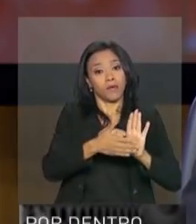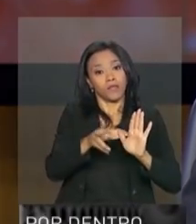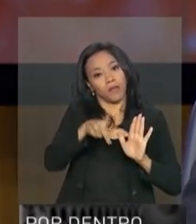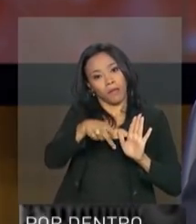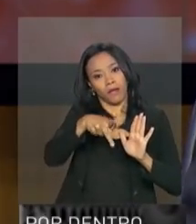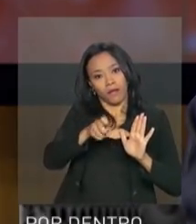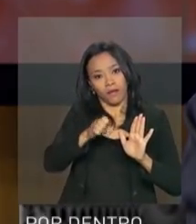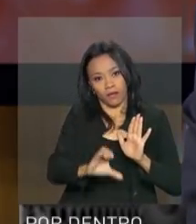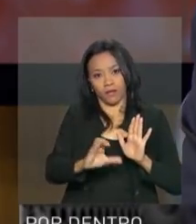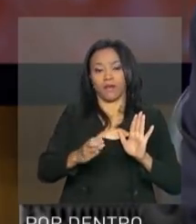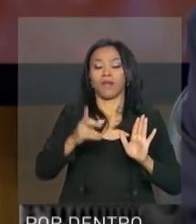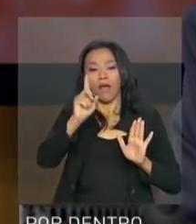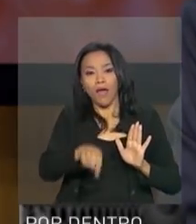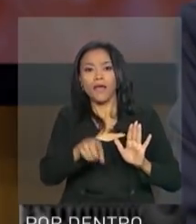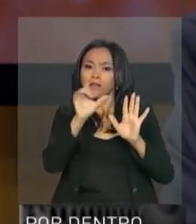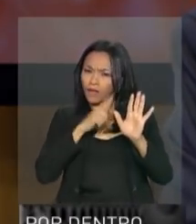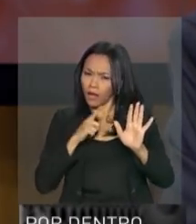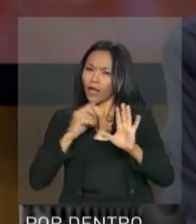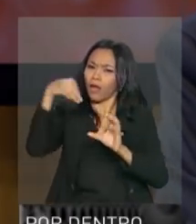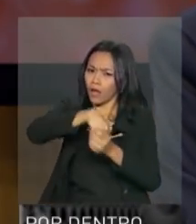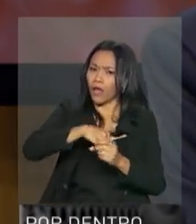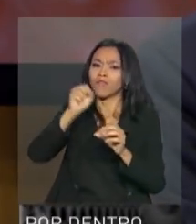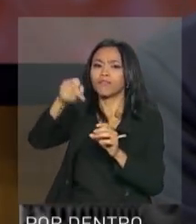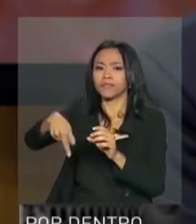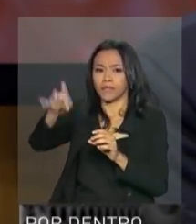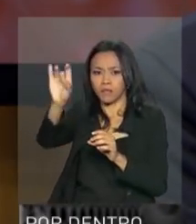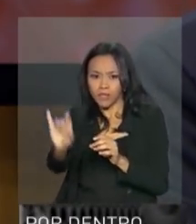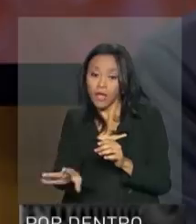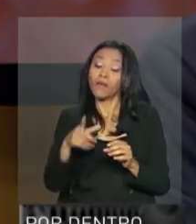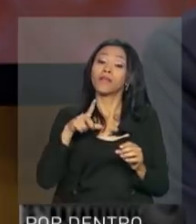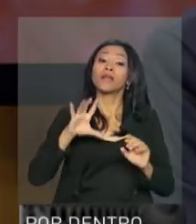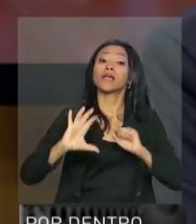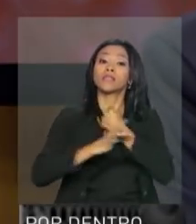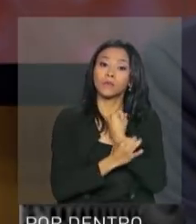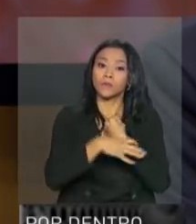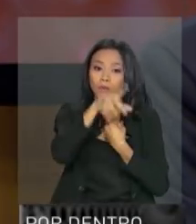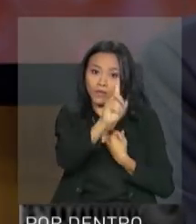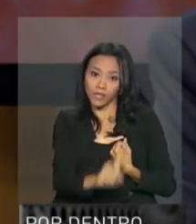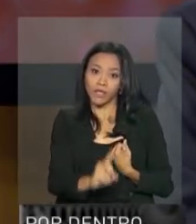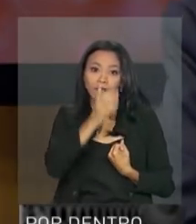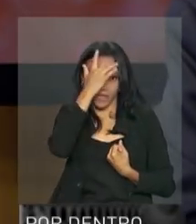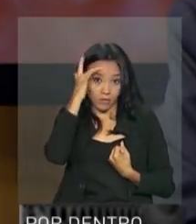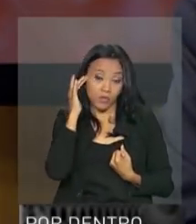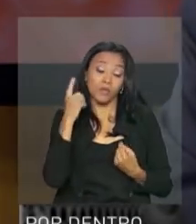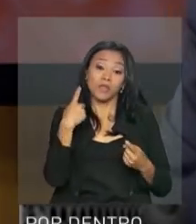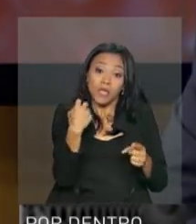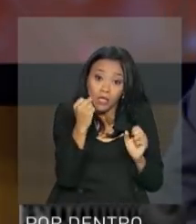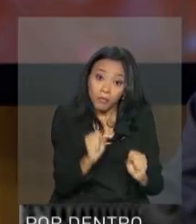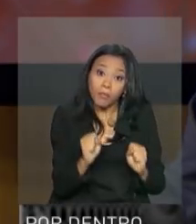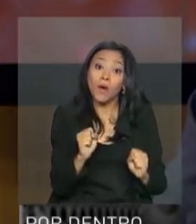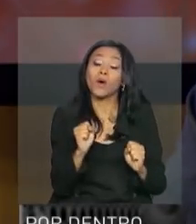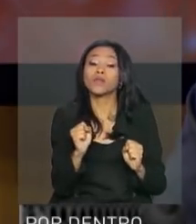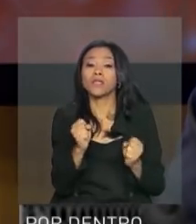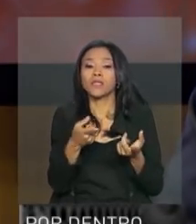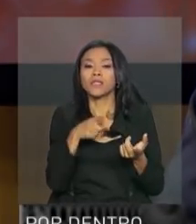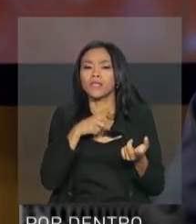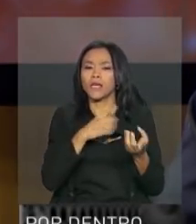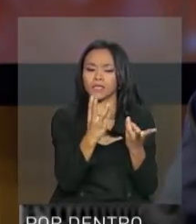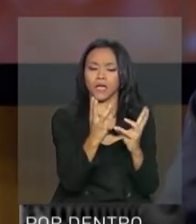possibilidade de aposentadoria especial e a PEC também garante os direitos daquelas pessoas que já podem converter o tempo ou, eventualmente, também já podem